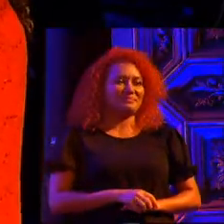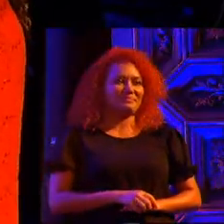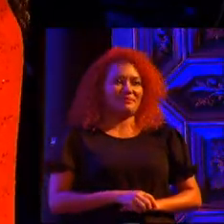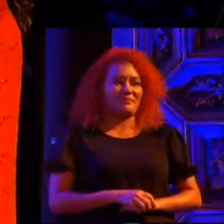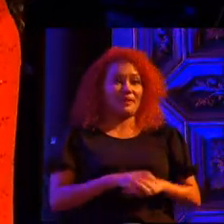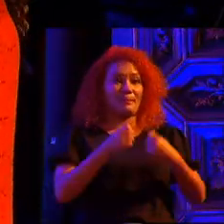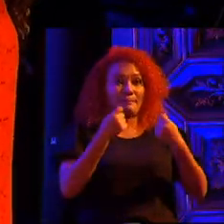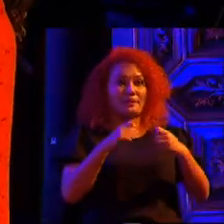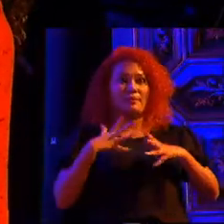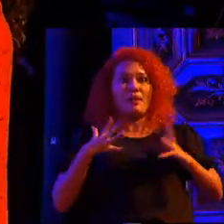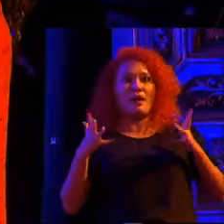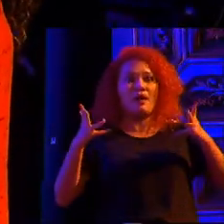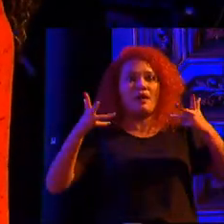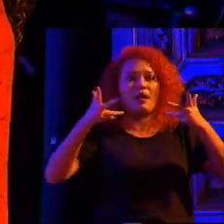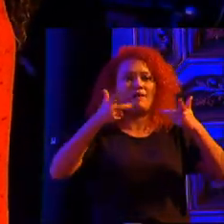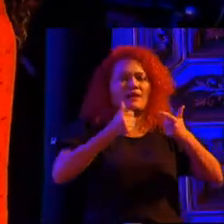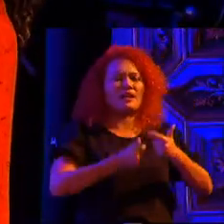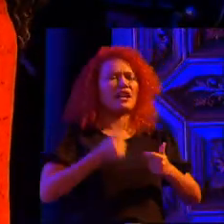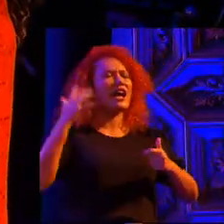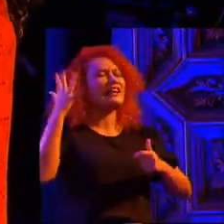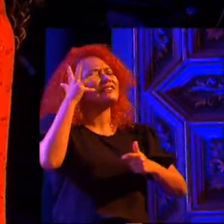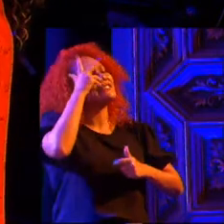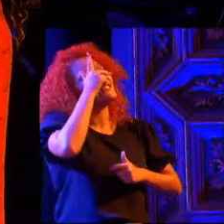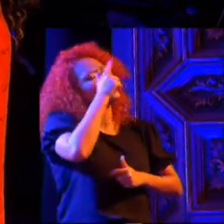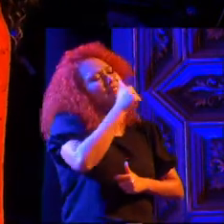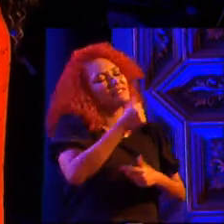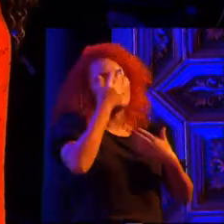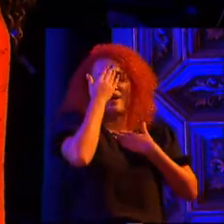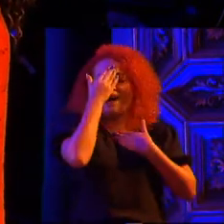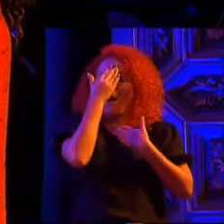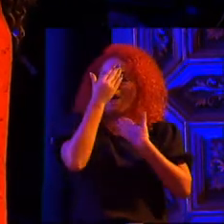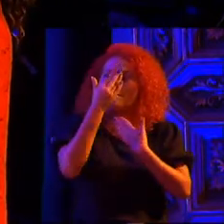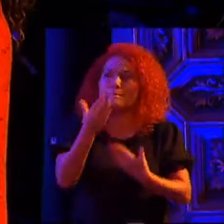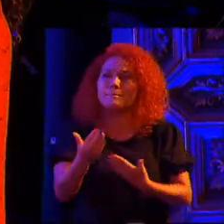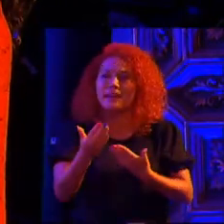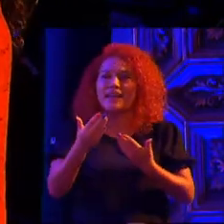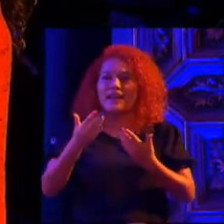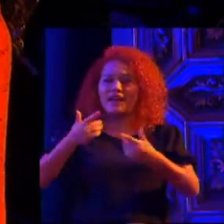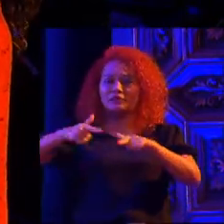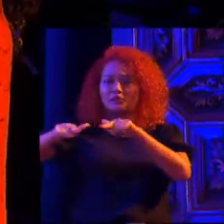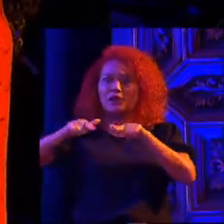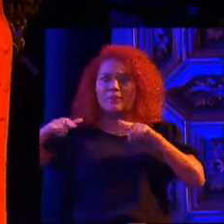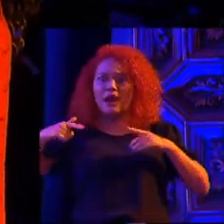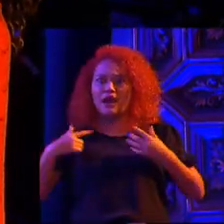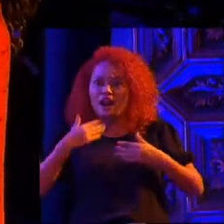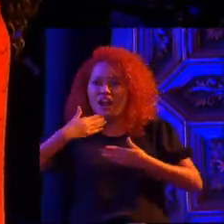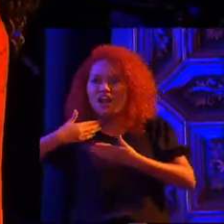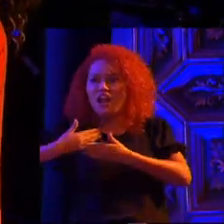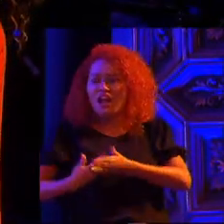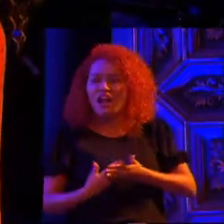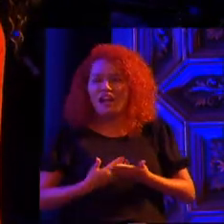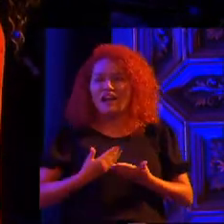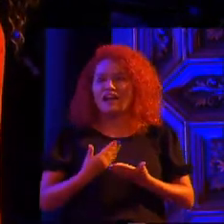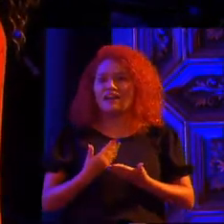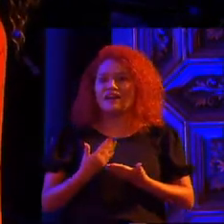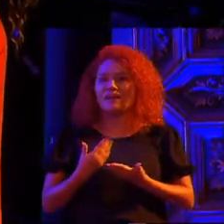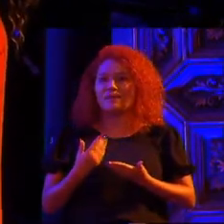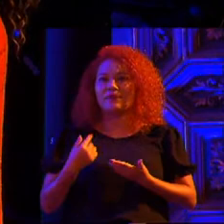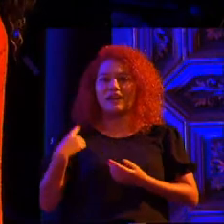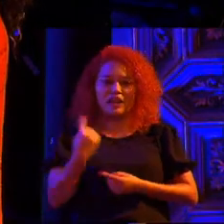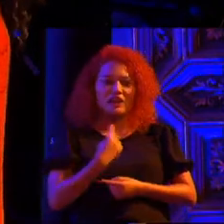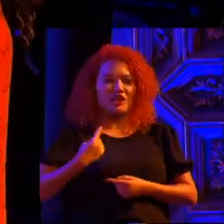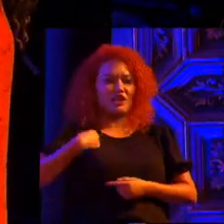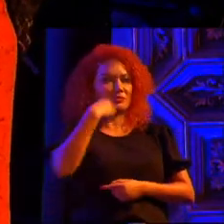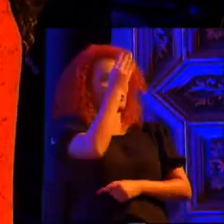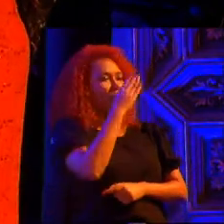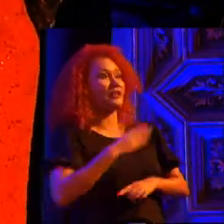necessário, maravilhoso e lindo. Obrigada por toda essa obra incrível que o Sebastião deixou para a gente e para o Brasil e para o